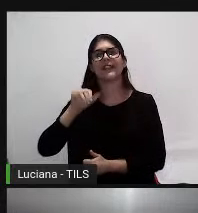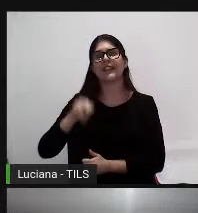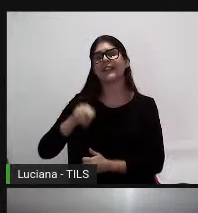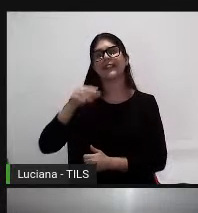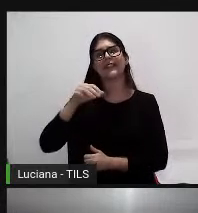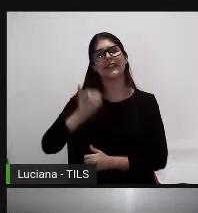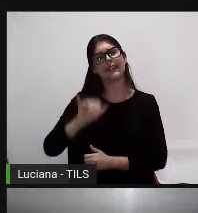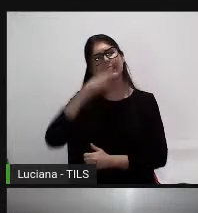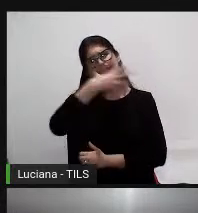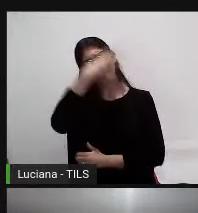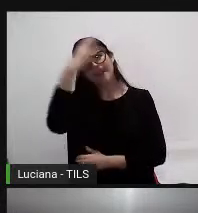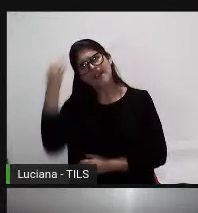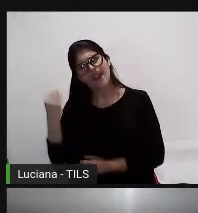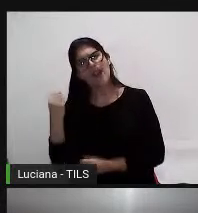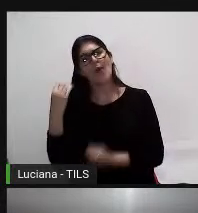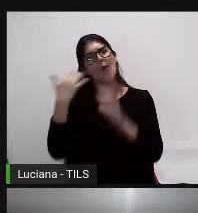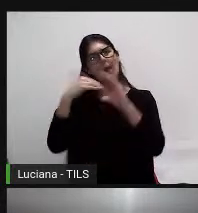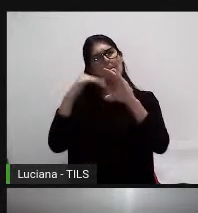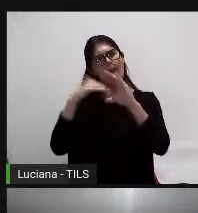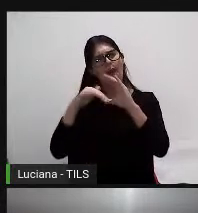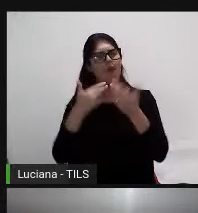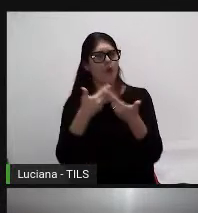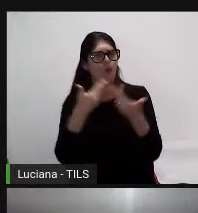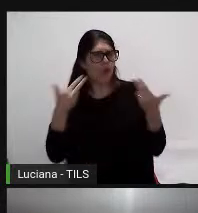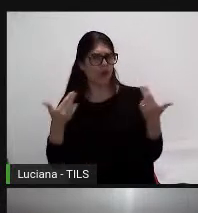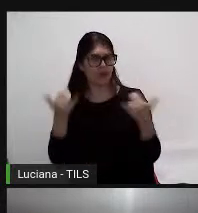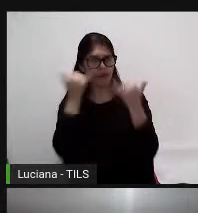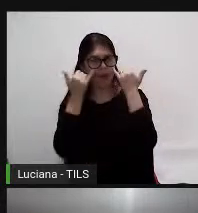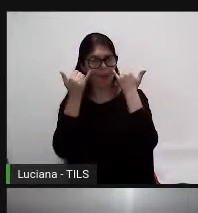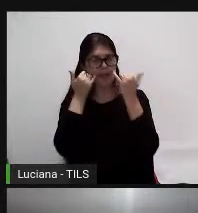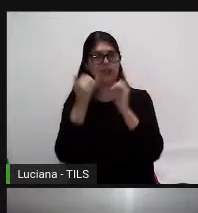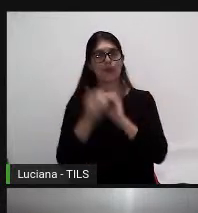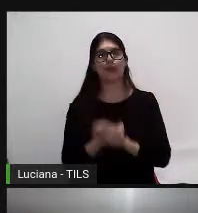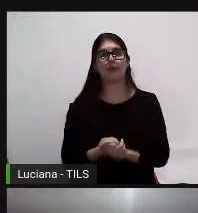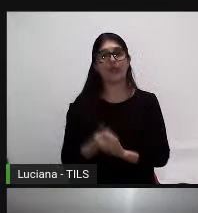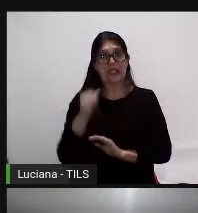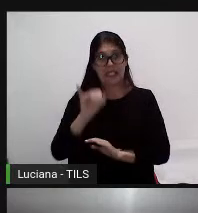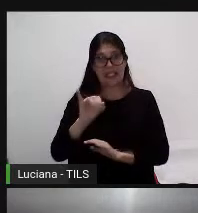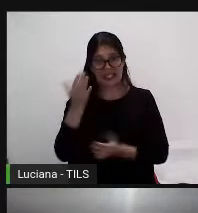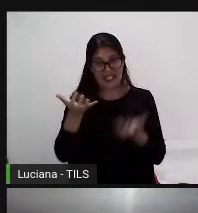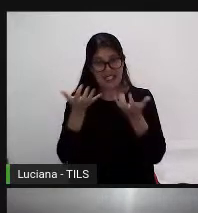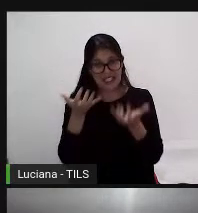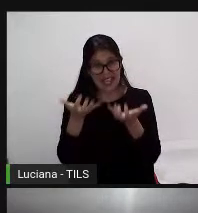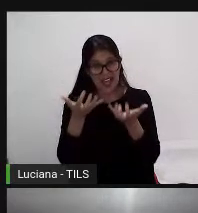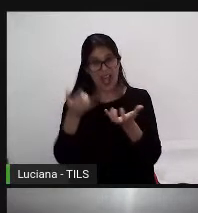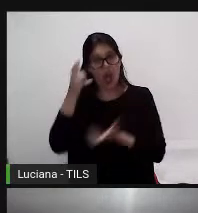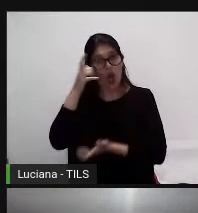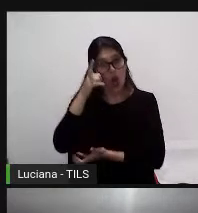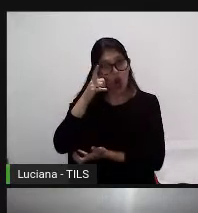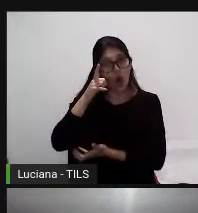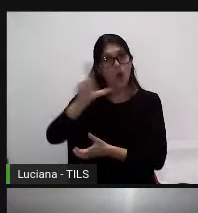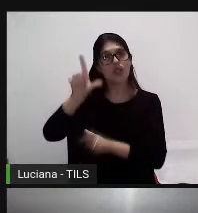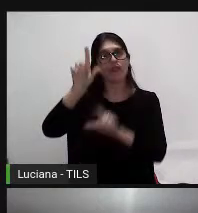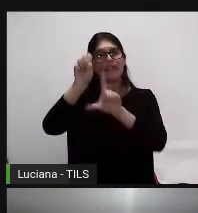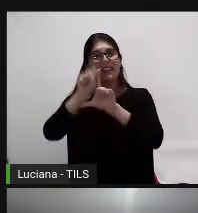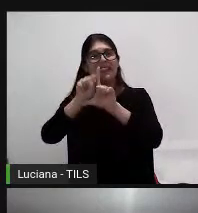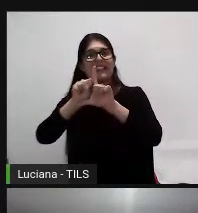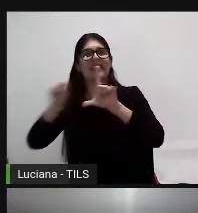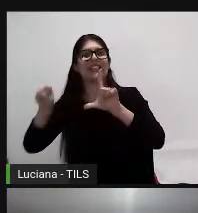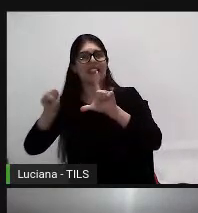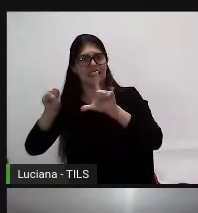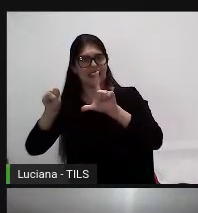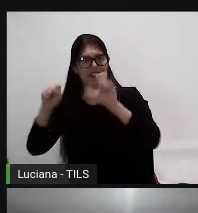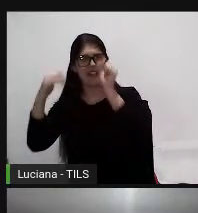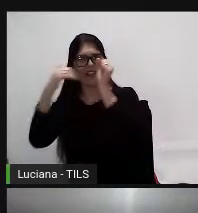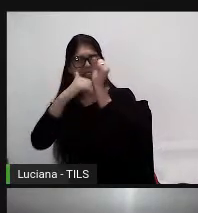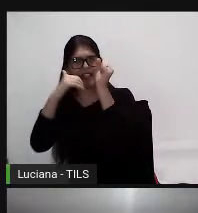esqueceu ou não lembra, tá? Se é para recuperar login e senha do SIGA-A, que é o sistema